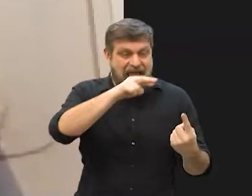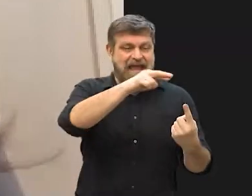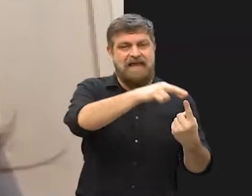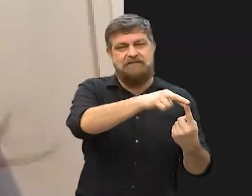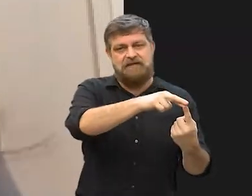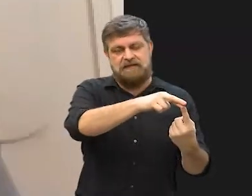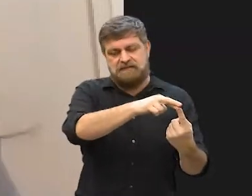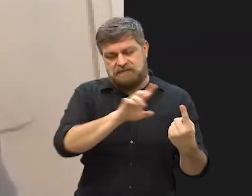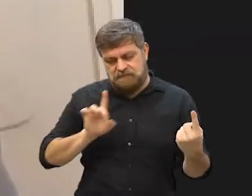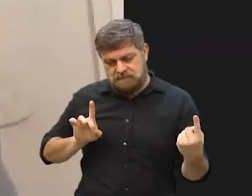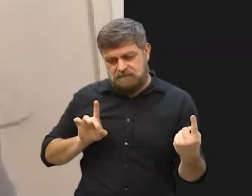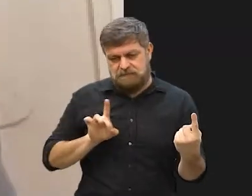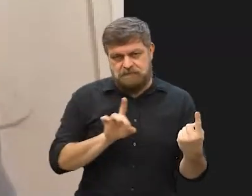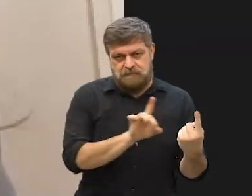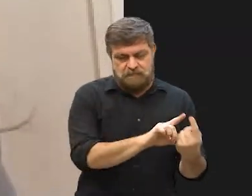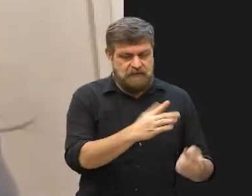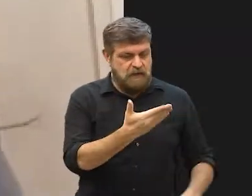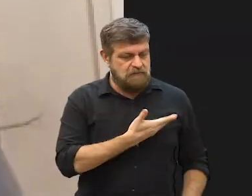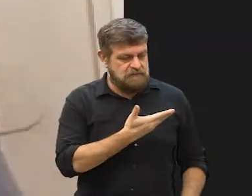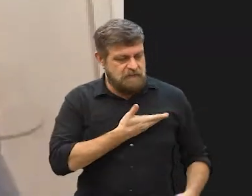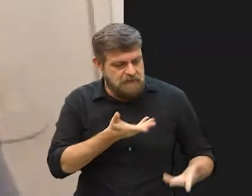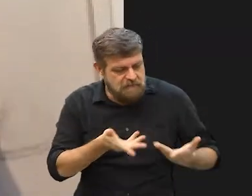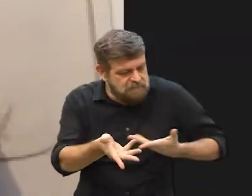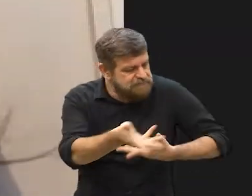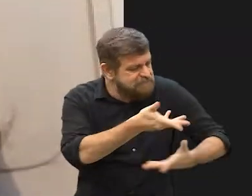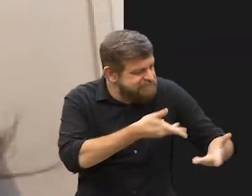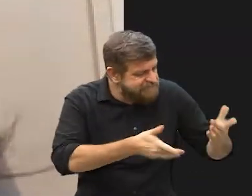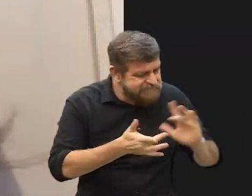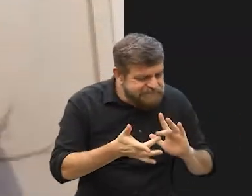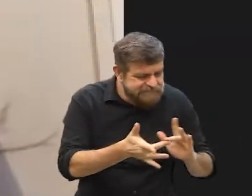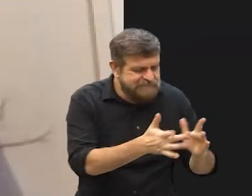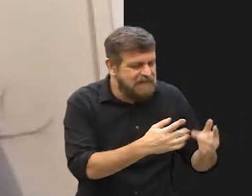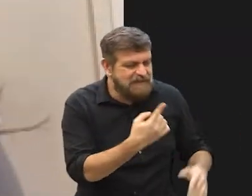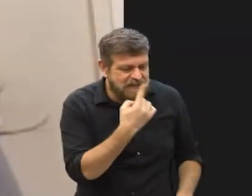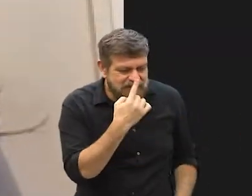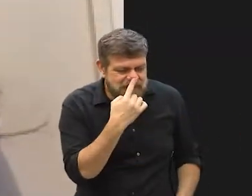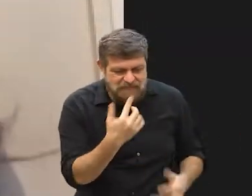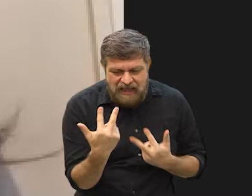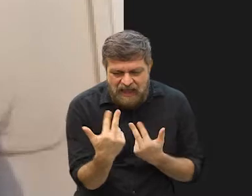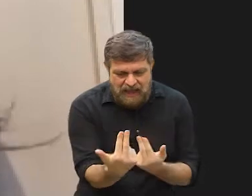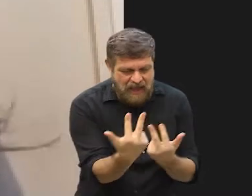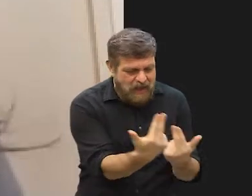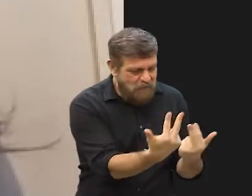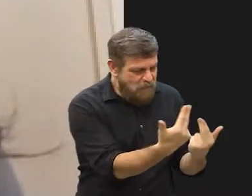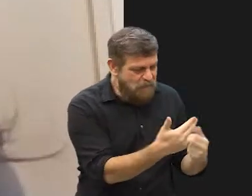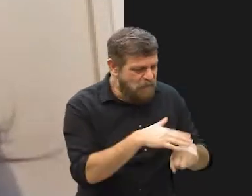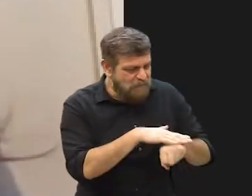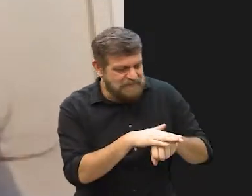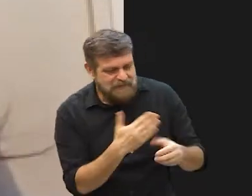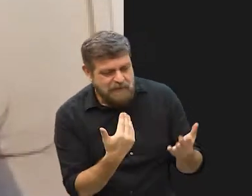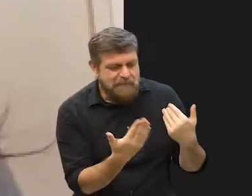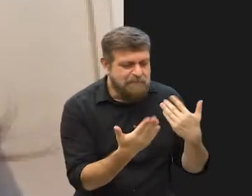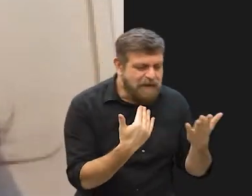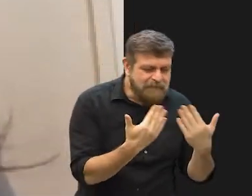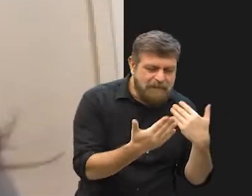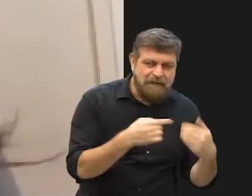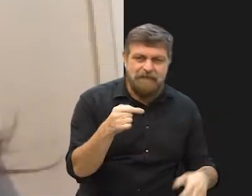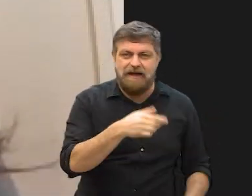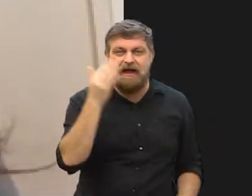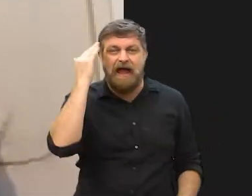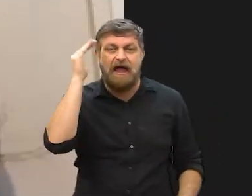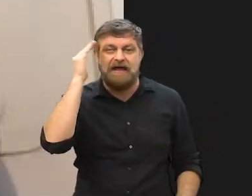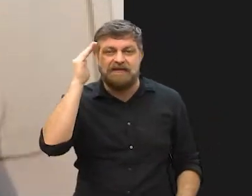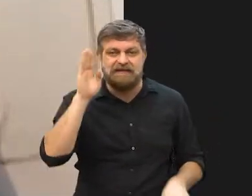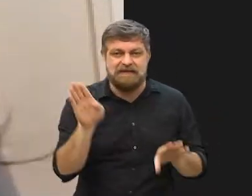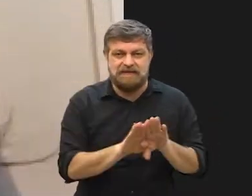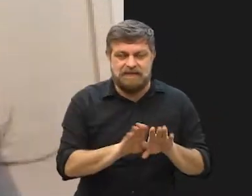onde a gente encontrava os amigos que a gente se identifica, né? Conversava, tentava entender